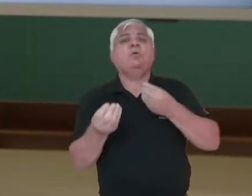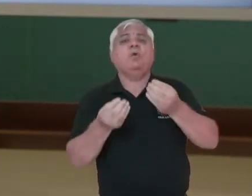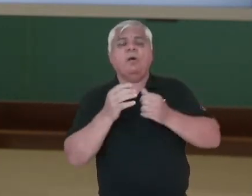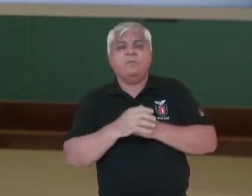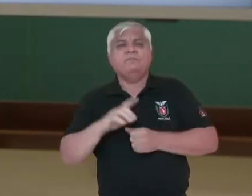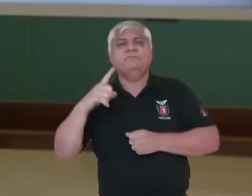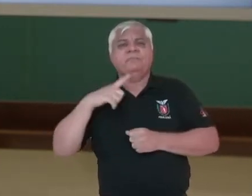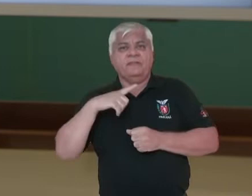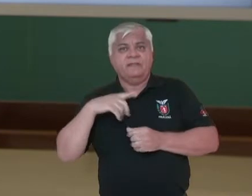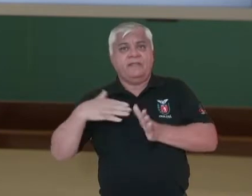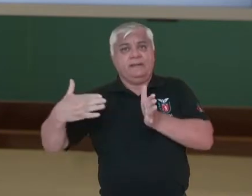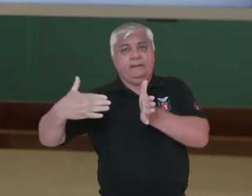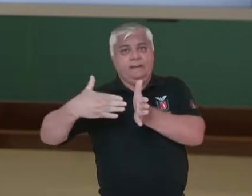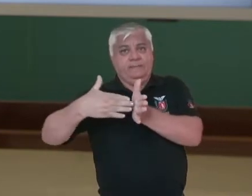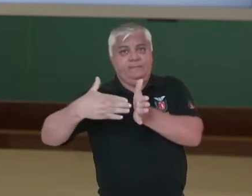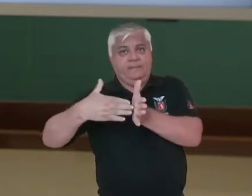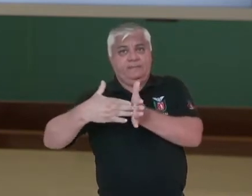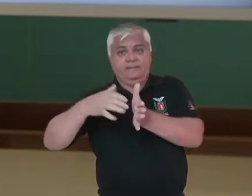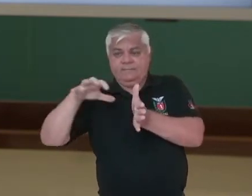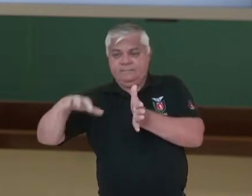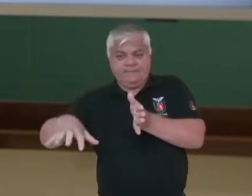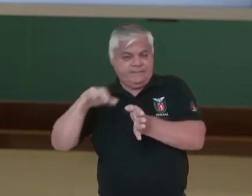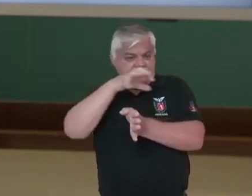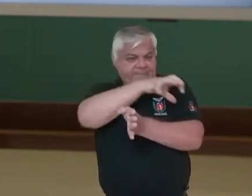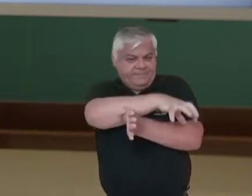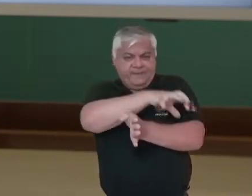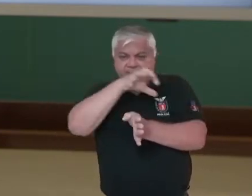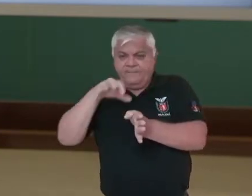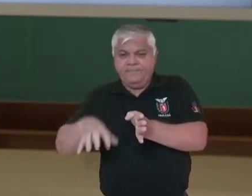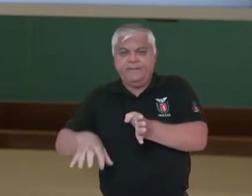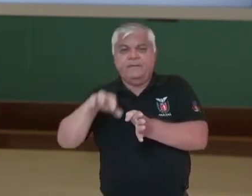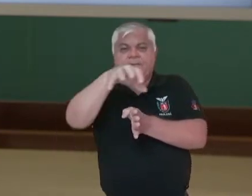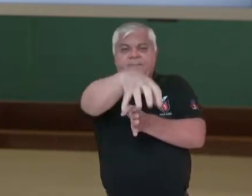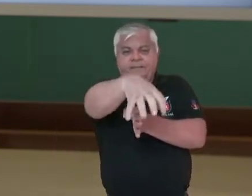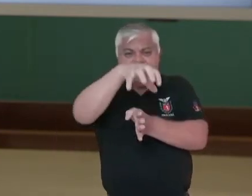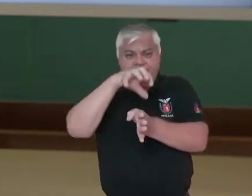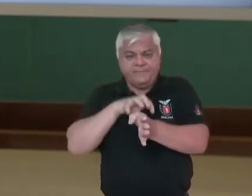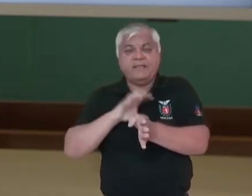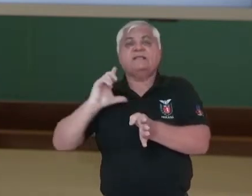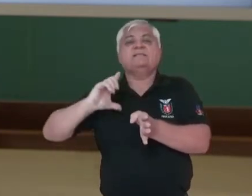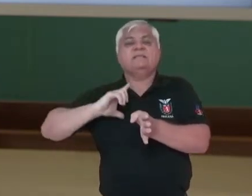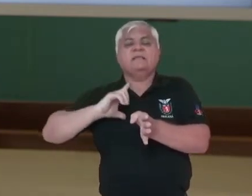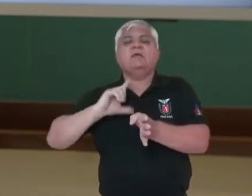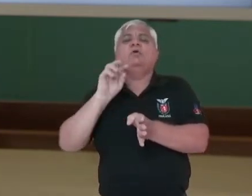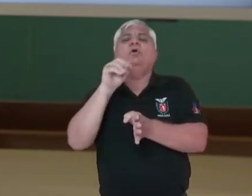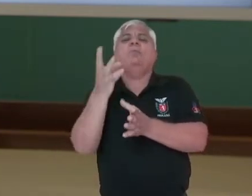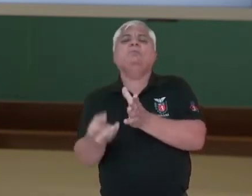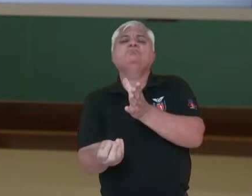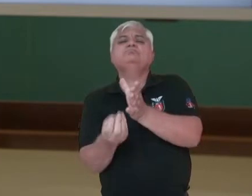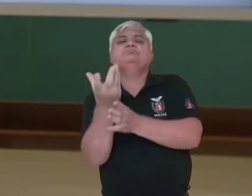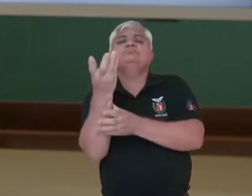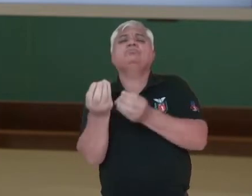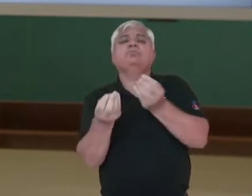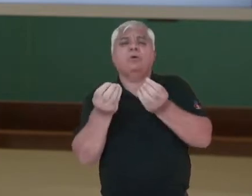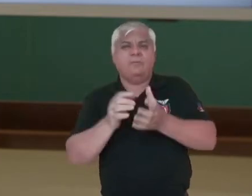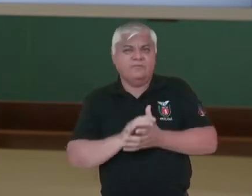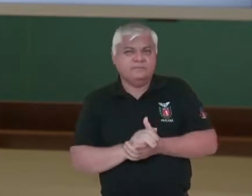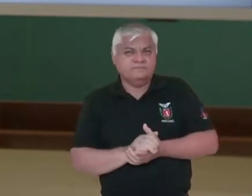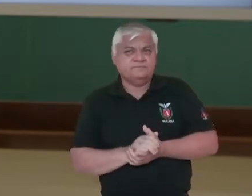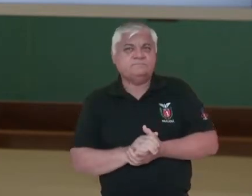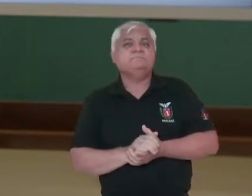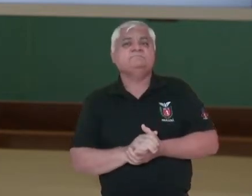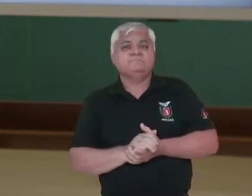tem fronteiras, que tem um poder instituído. Então, aí se forma o território.